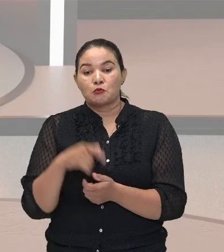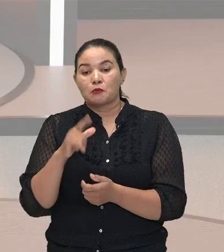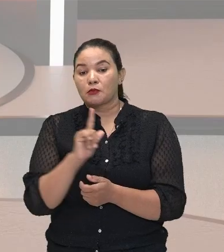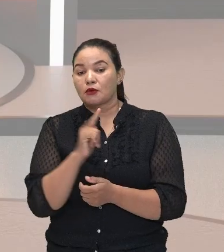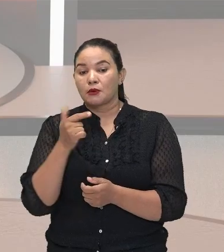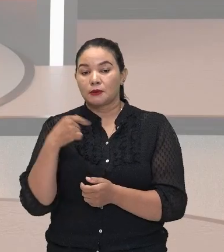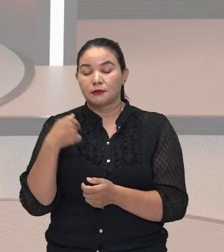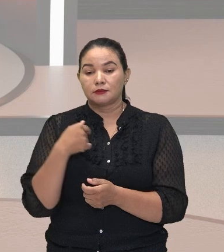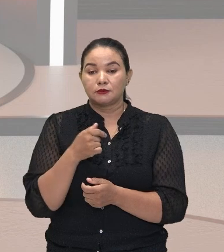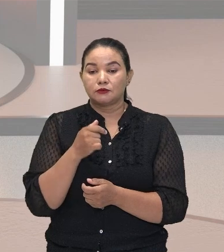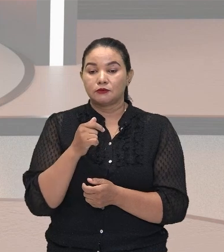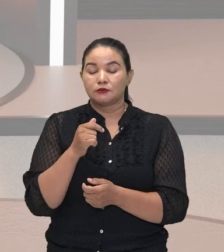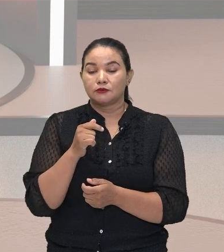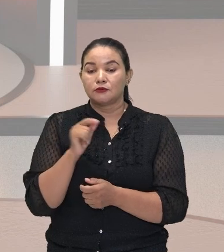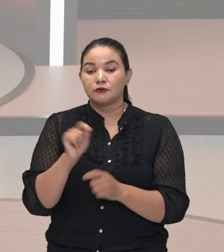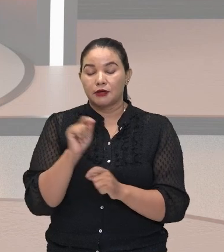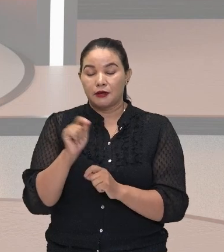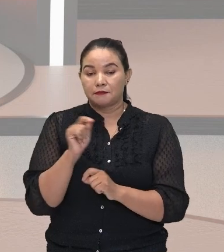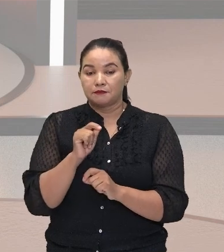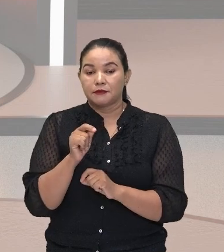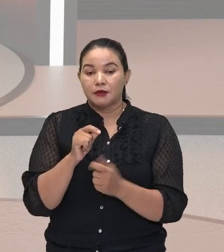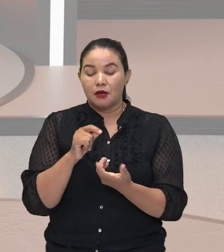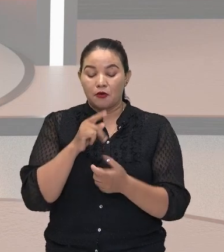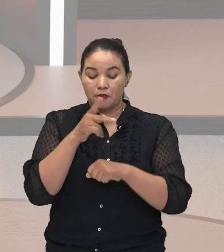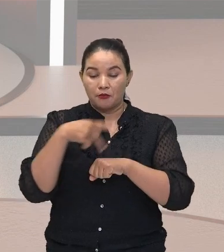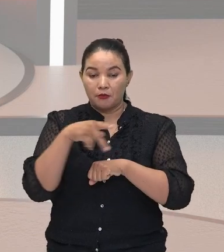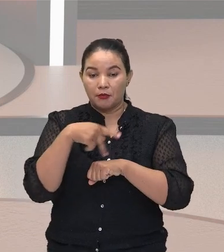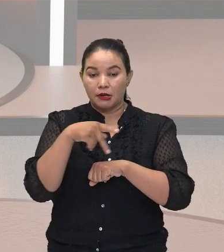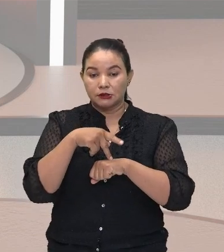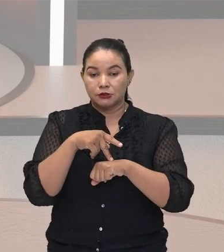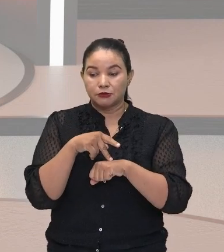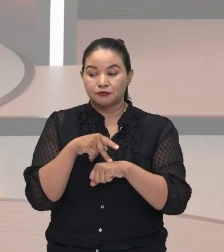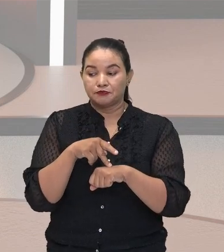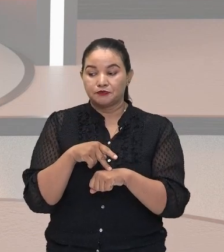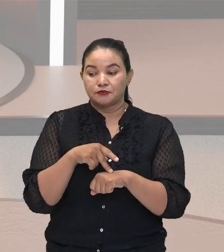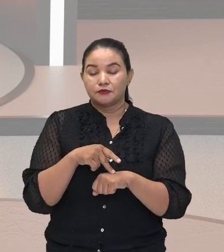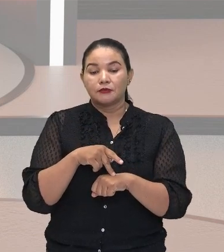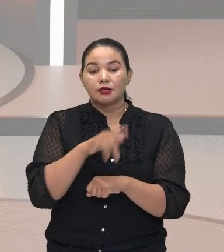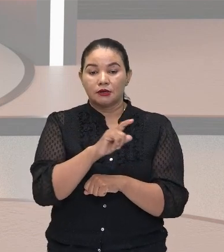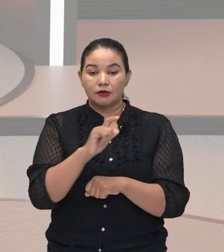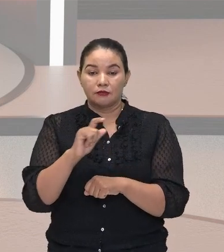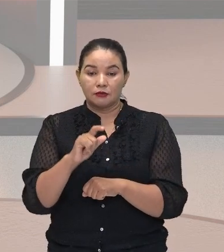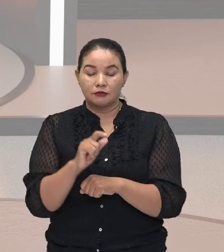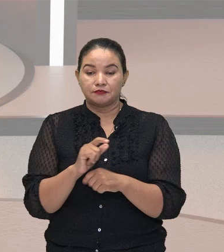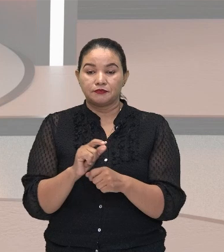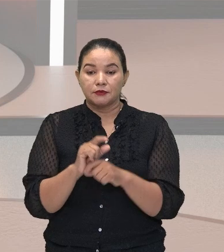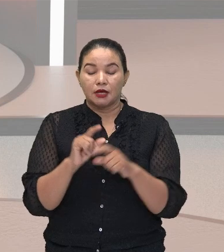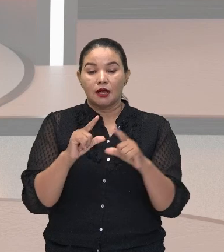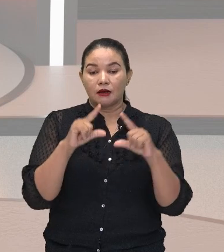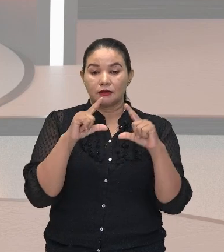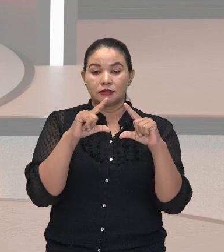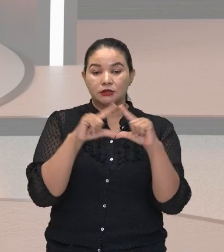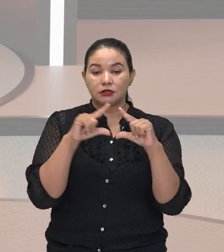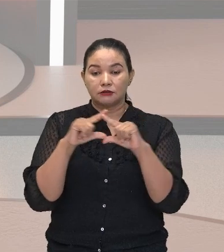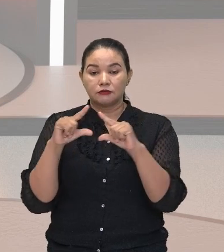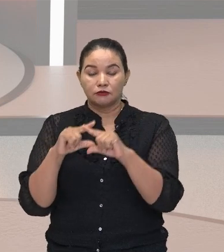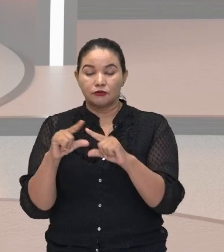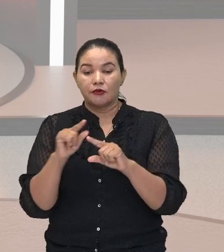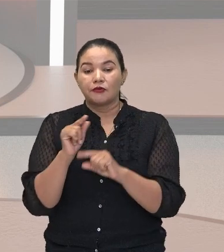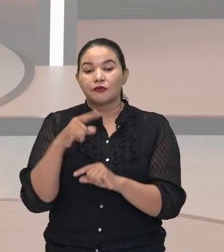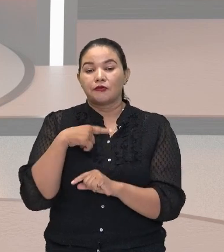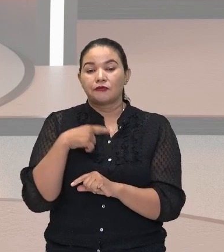o país Nepal. Aqui comigo está a bandeira, são 2 triângulos, um acima do outro, o